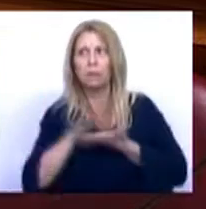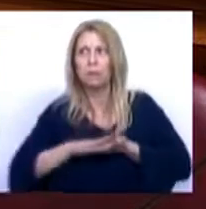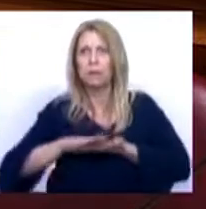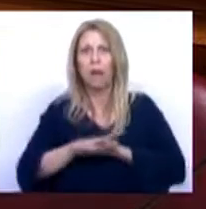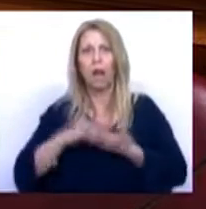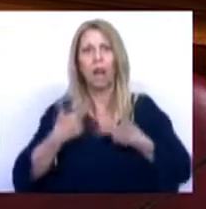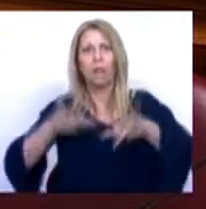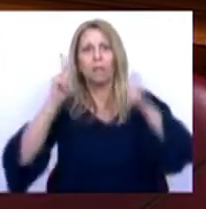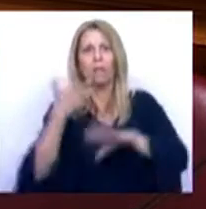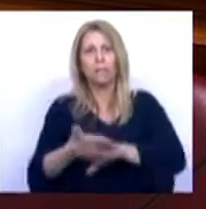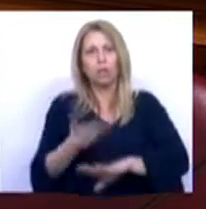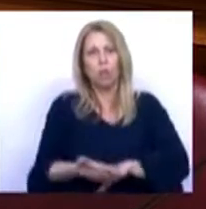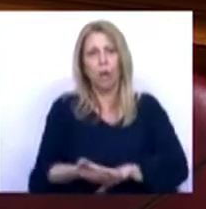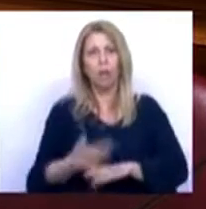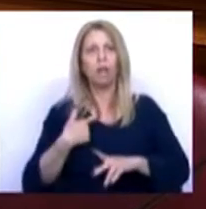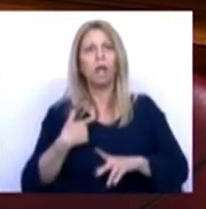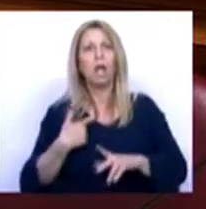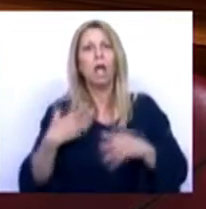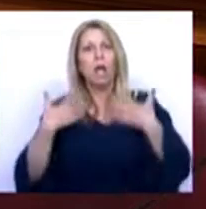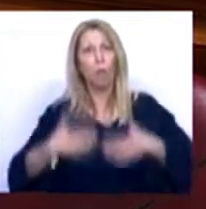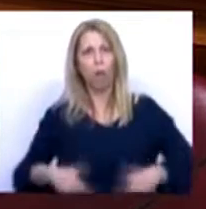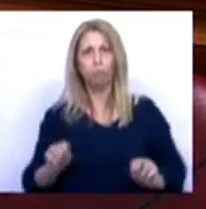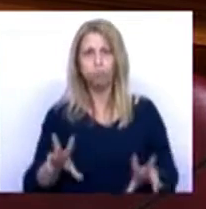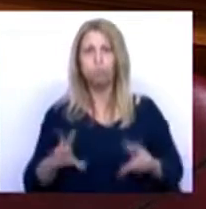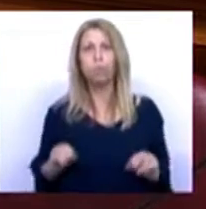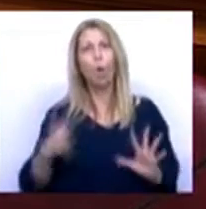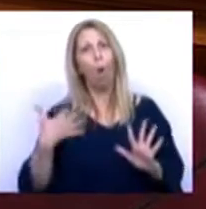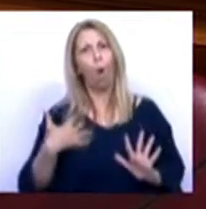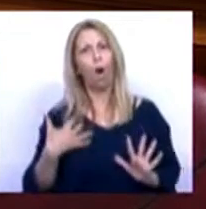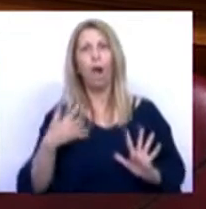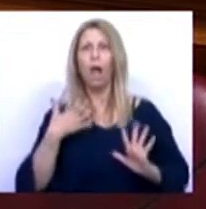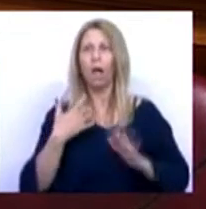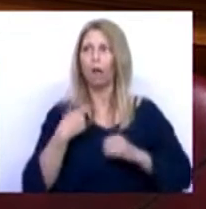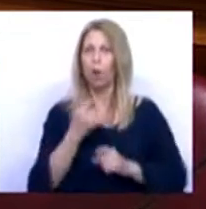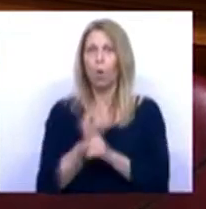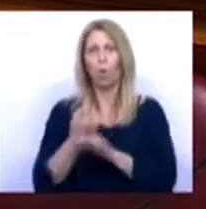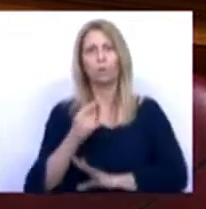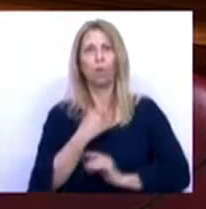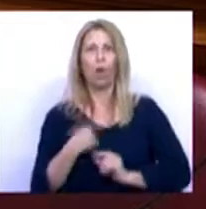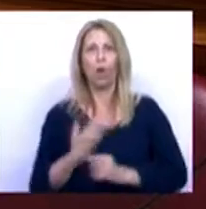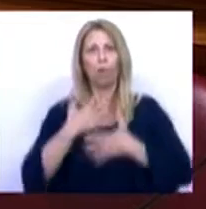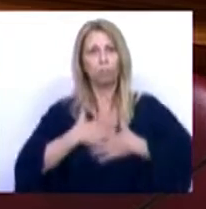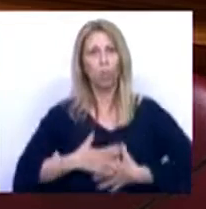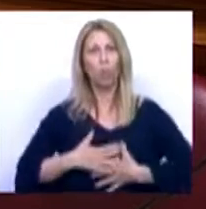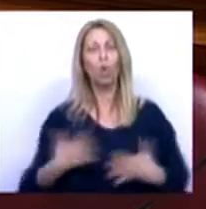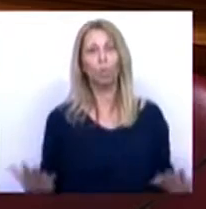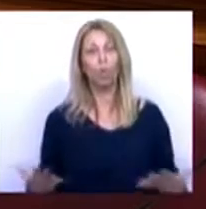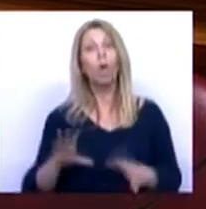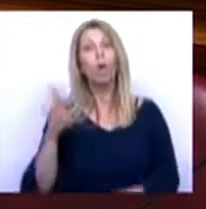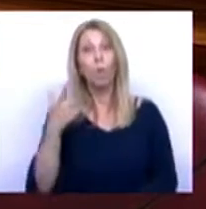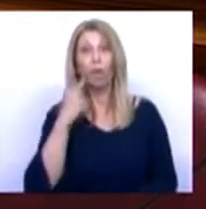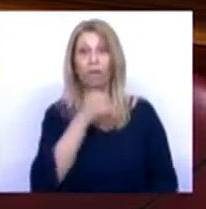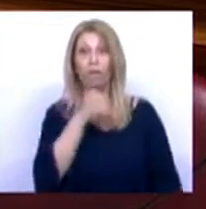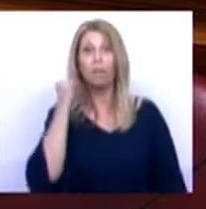liberdade sexual, na nossa integridade física, na nossa honra, na nossa propriedade. Quando somos vítimas de um crime, o